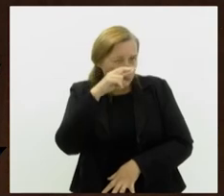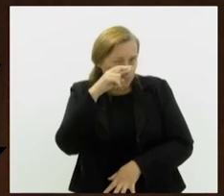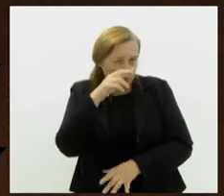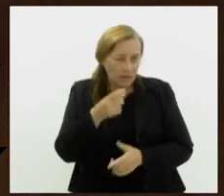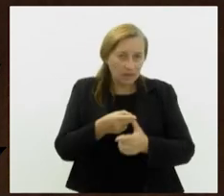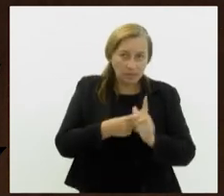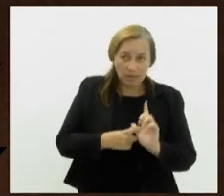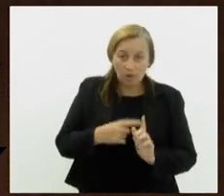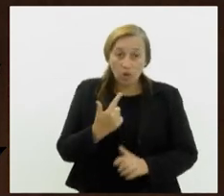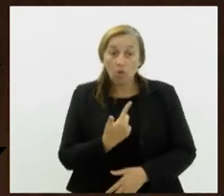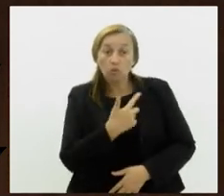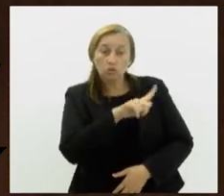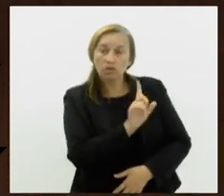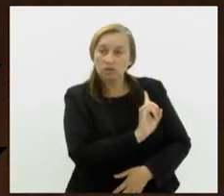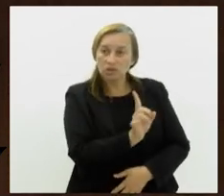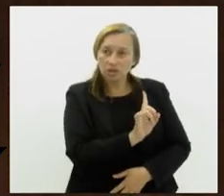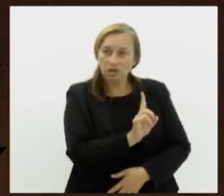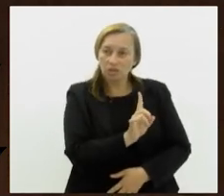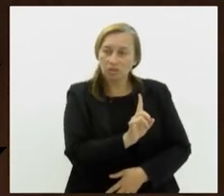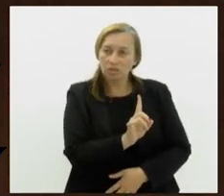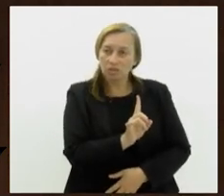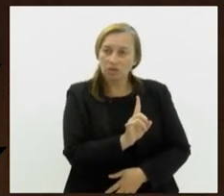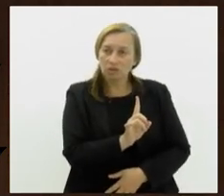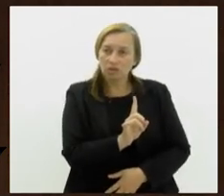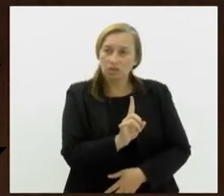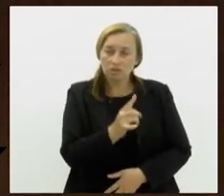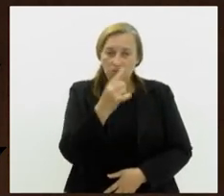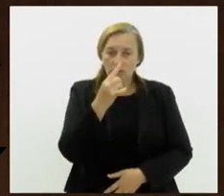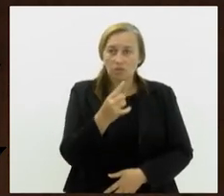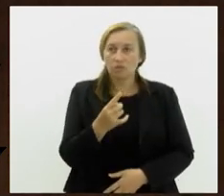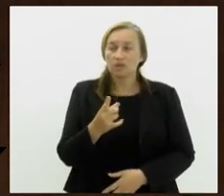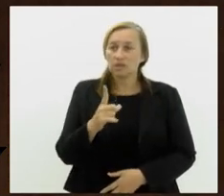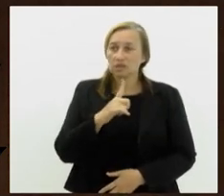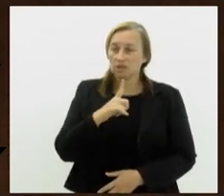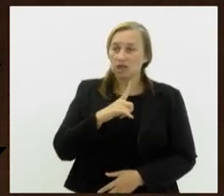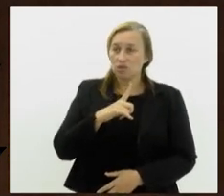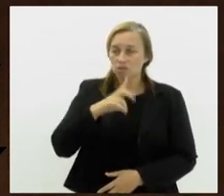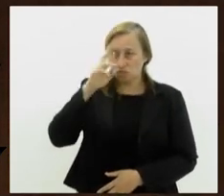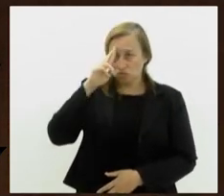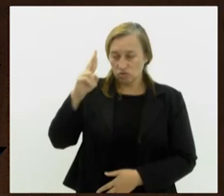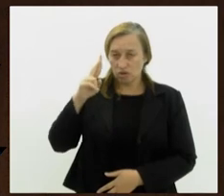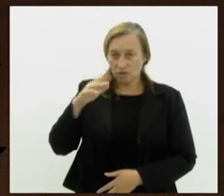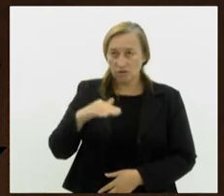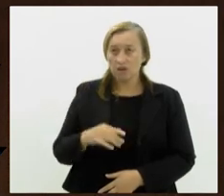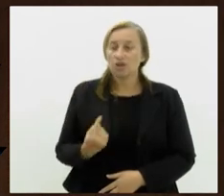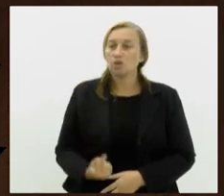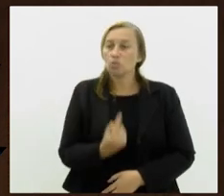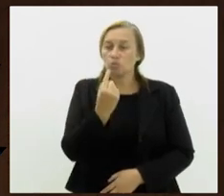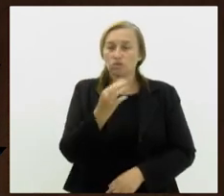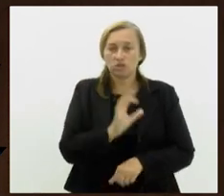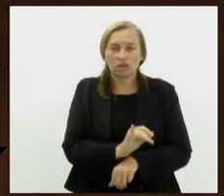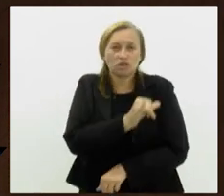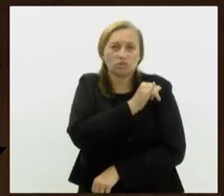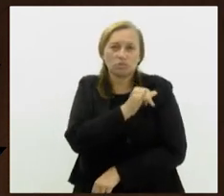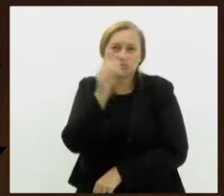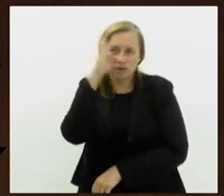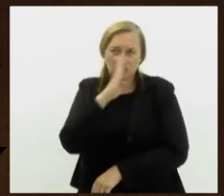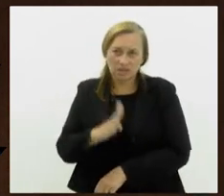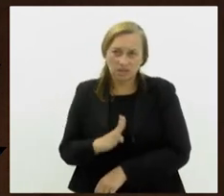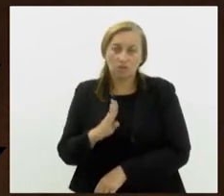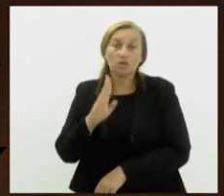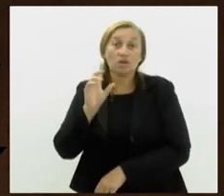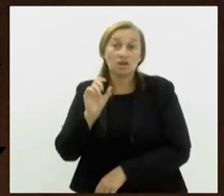Os outros que não são independentes são comandados por um perito. Há um único estado no Brasil, deputada Tiaju, que é o Rio de